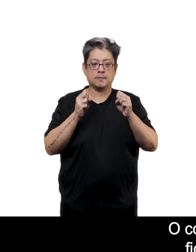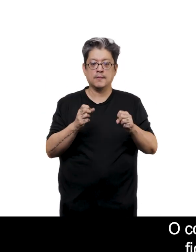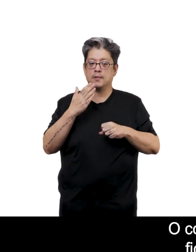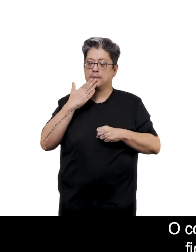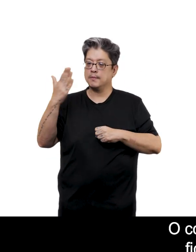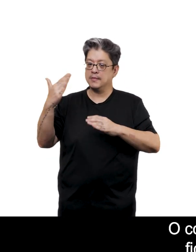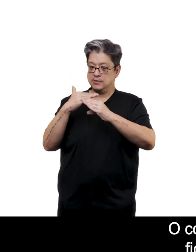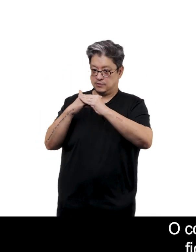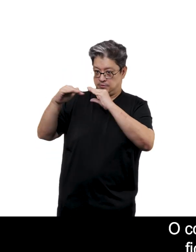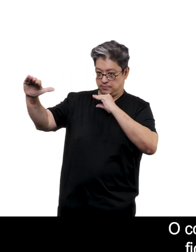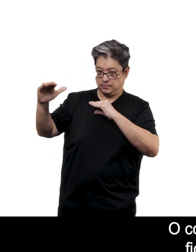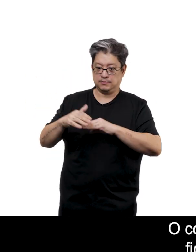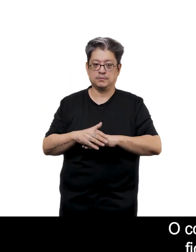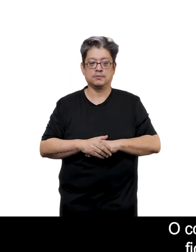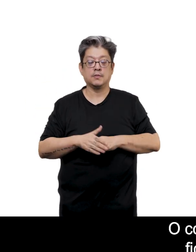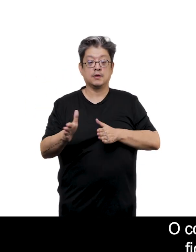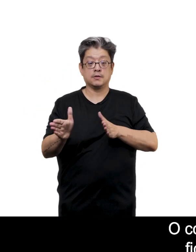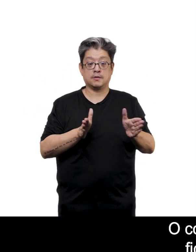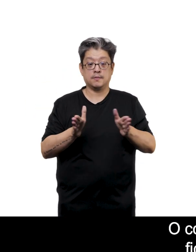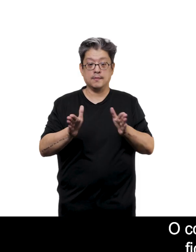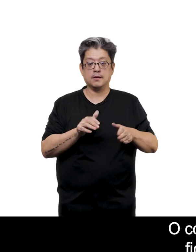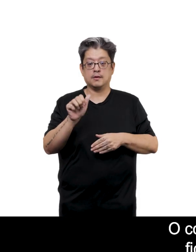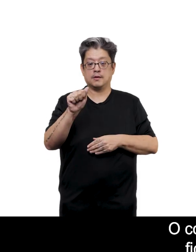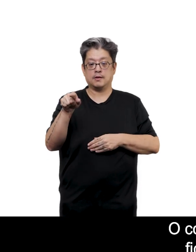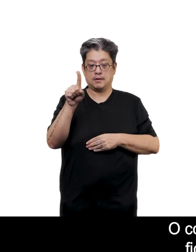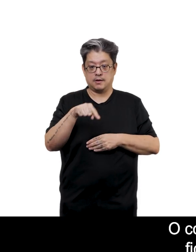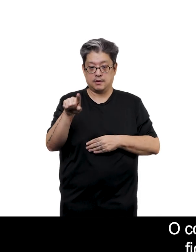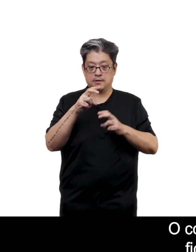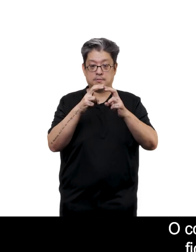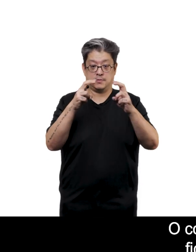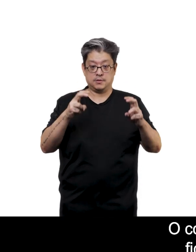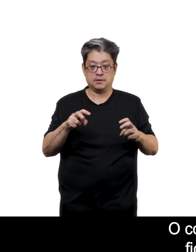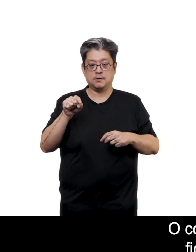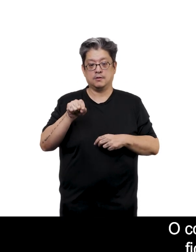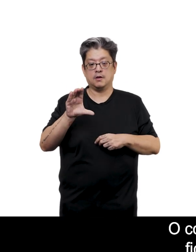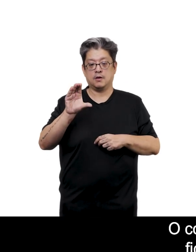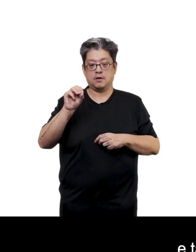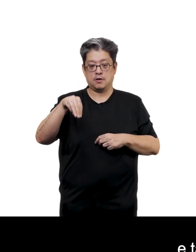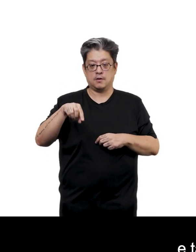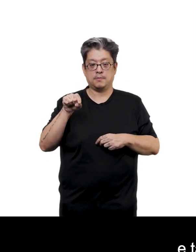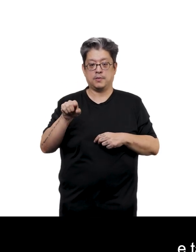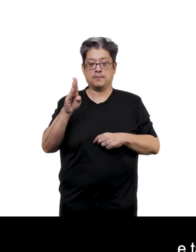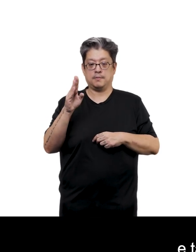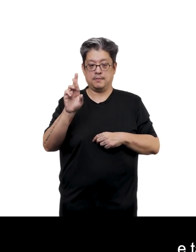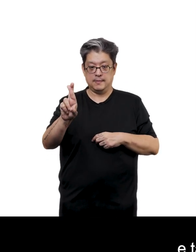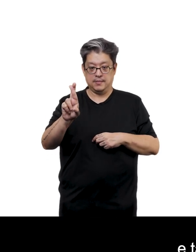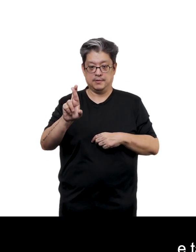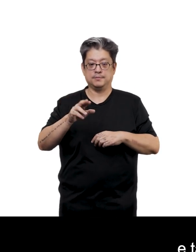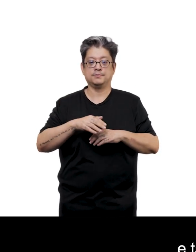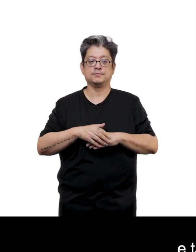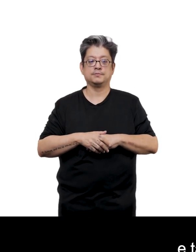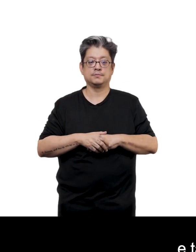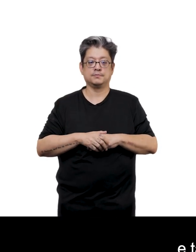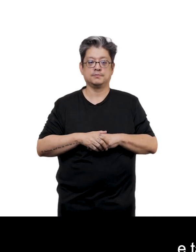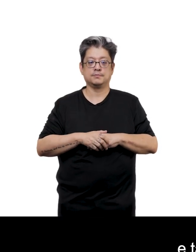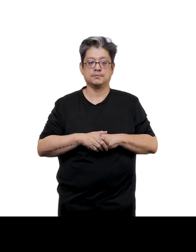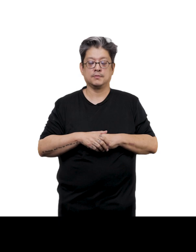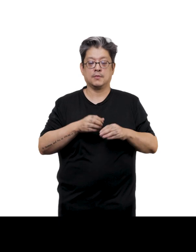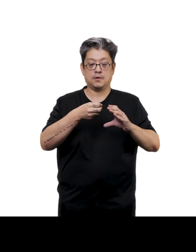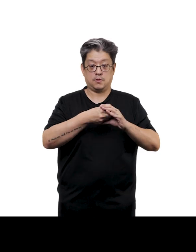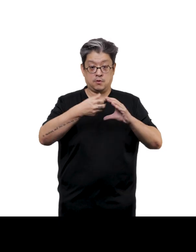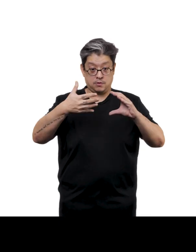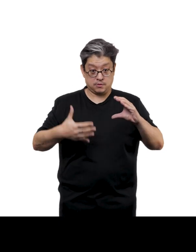O conteúdo acessível desta exposição ficará disponível no site do MASP e também em nossas redes